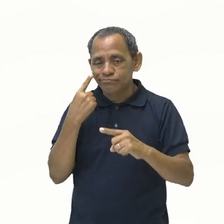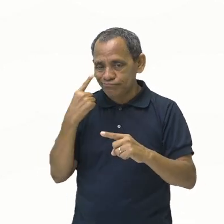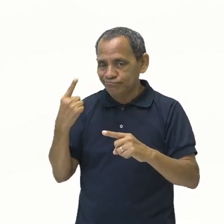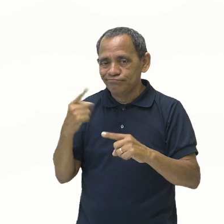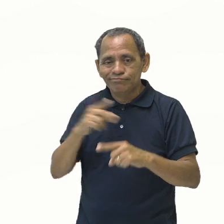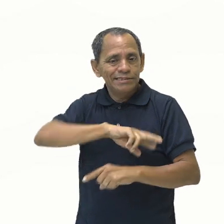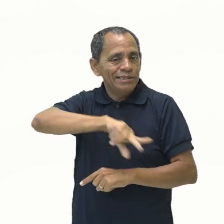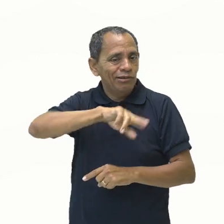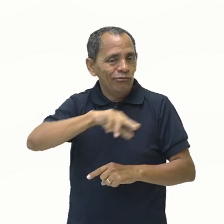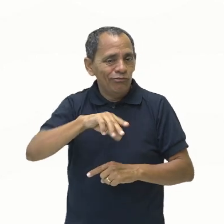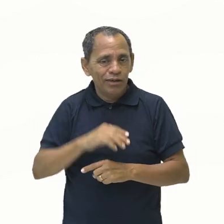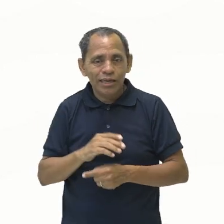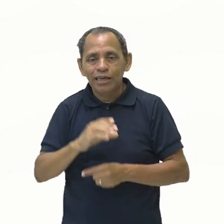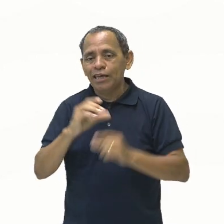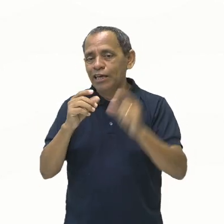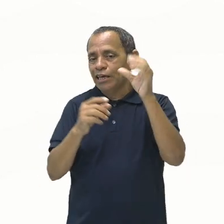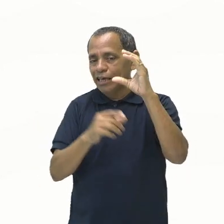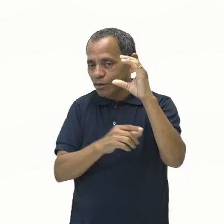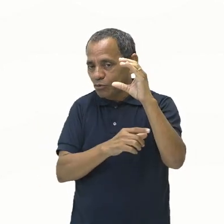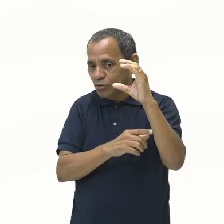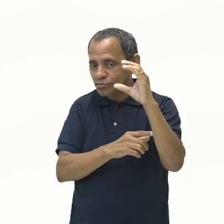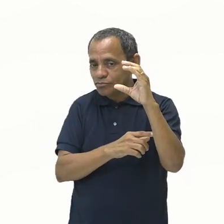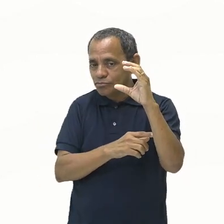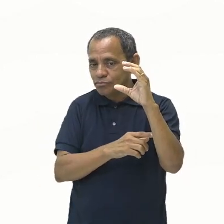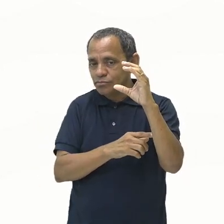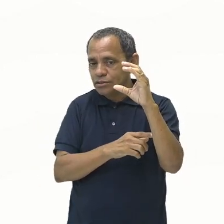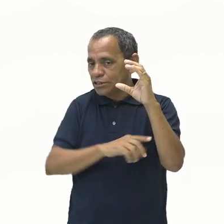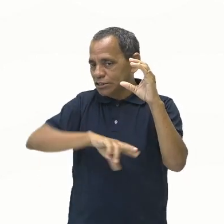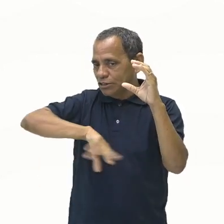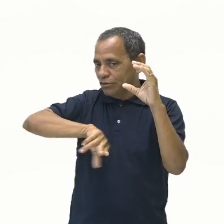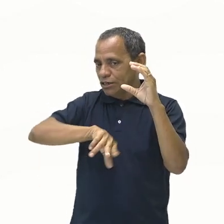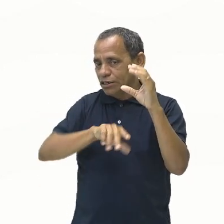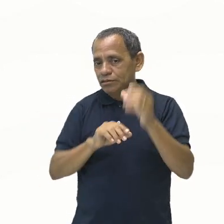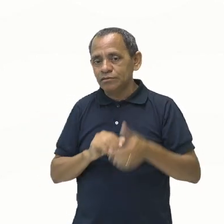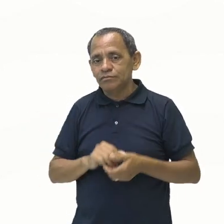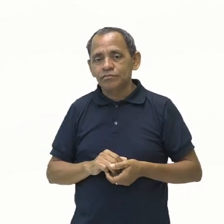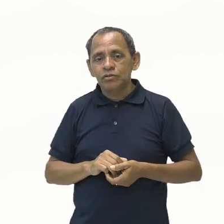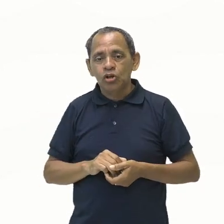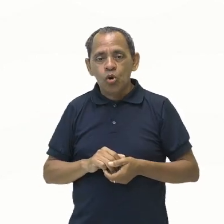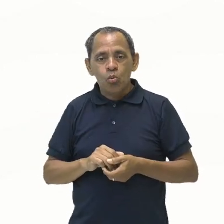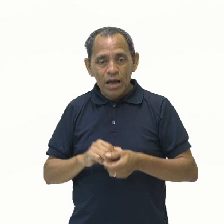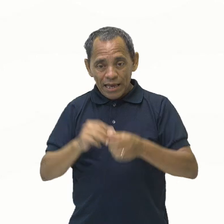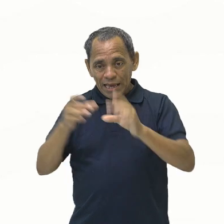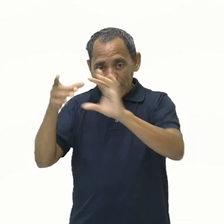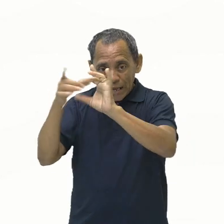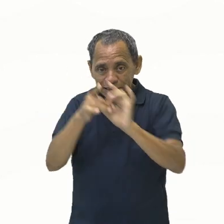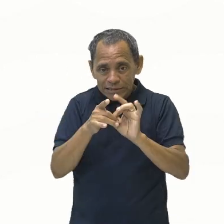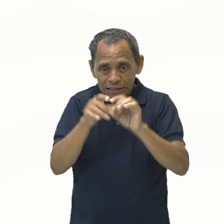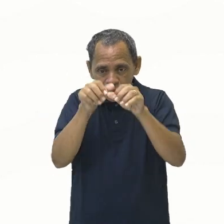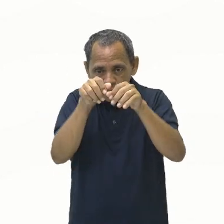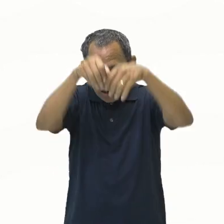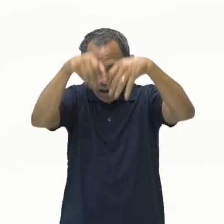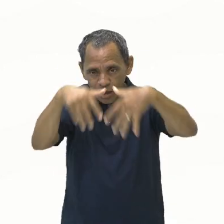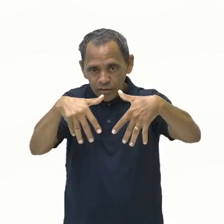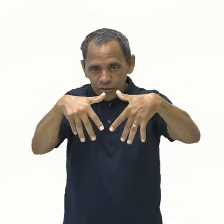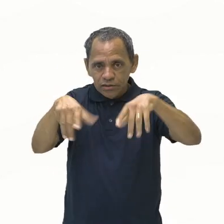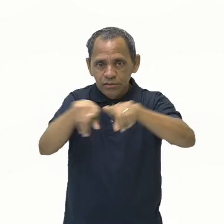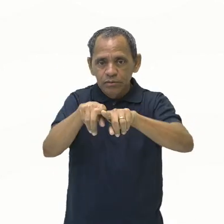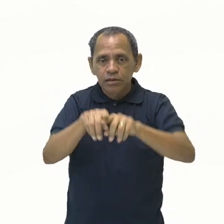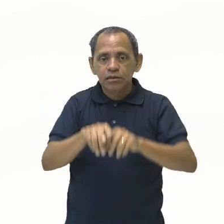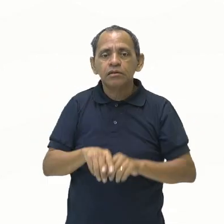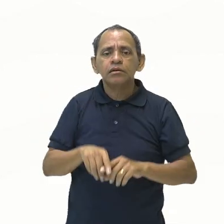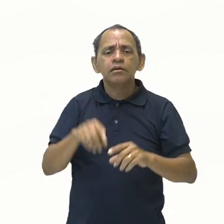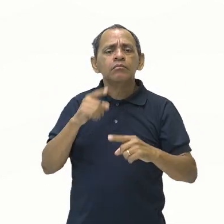Então, não se caracteriza sendo uma cadeia ramificada, porque para ser uma cadeia